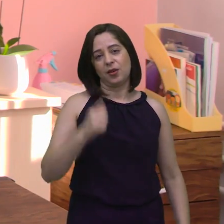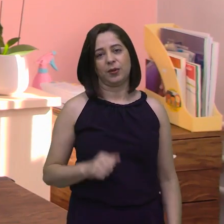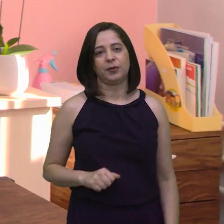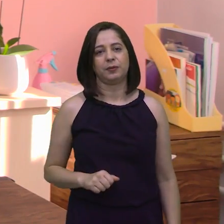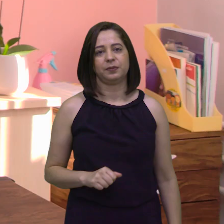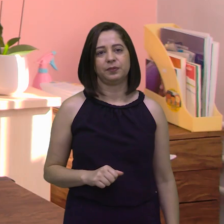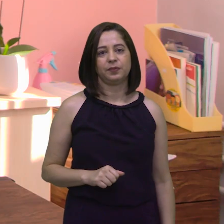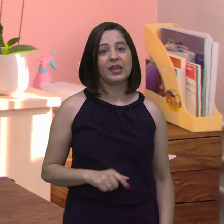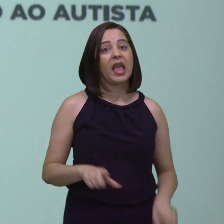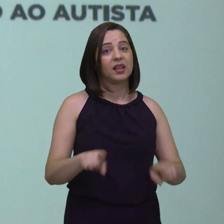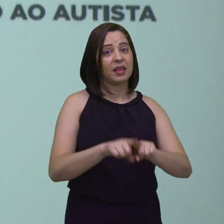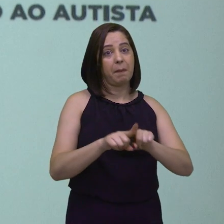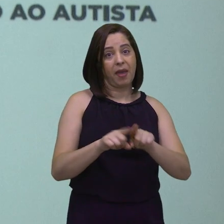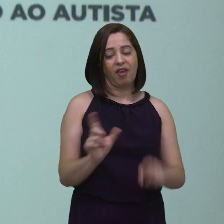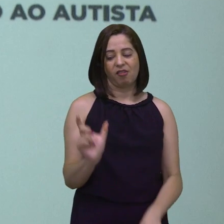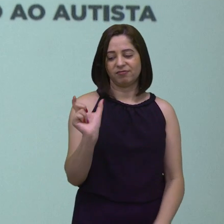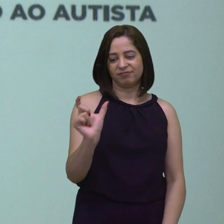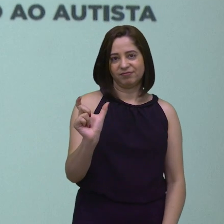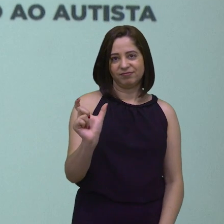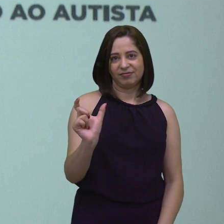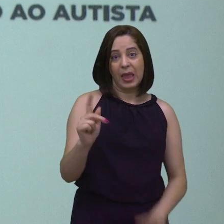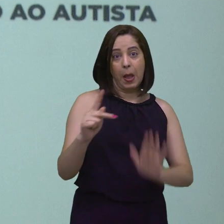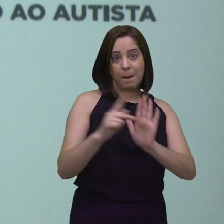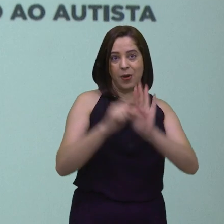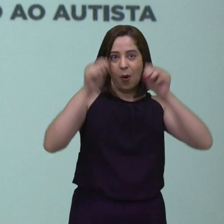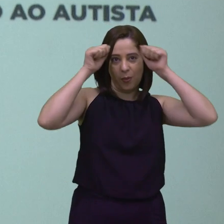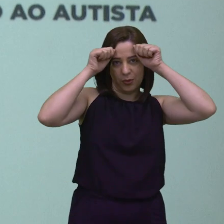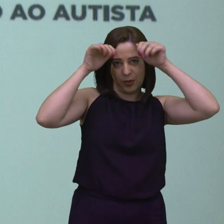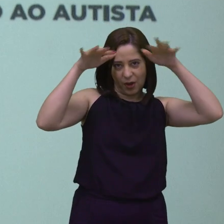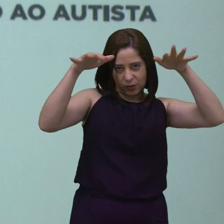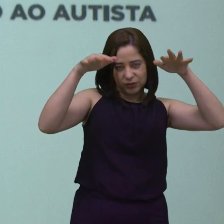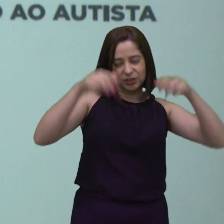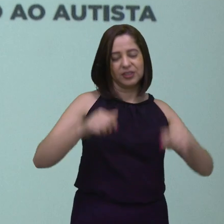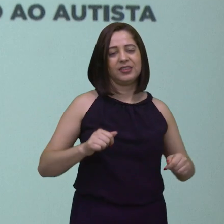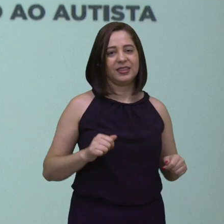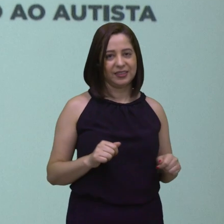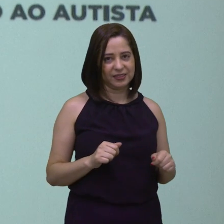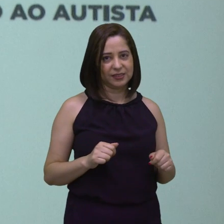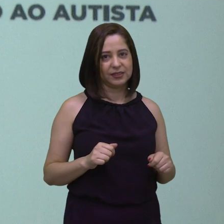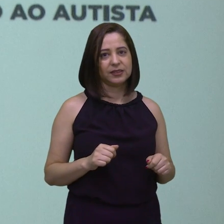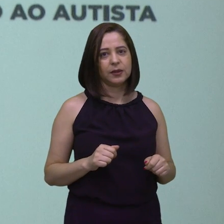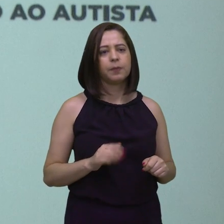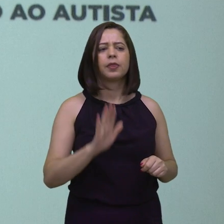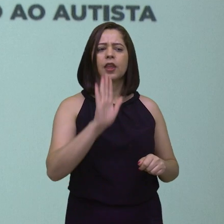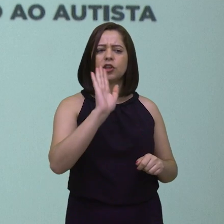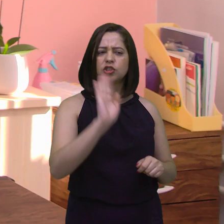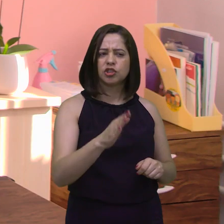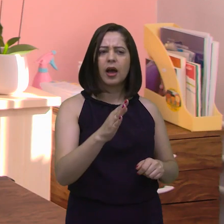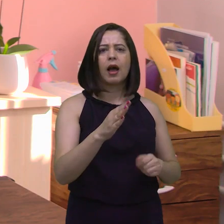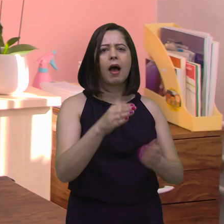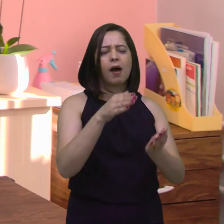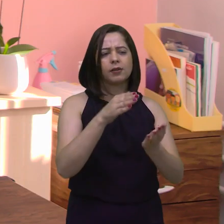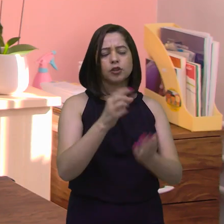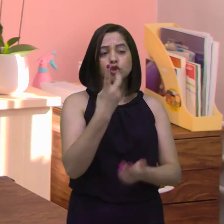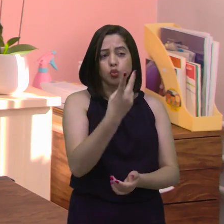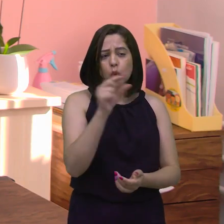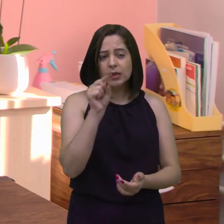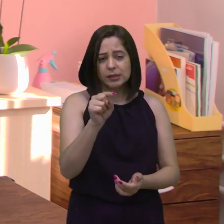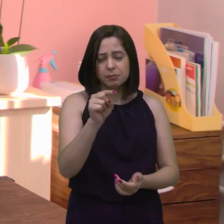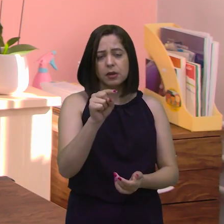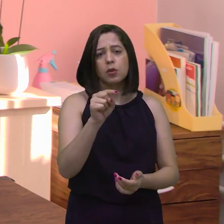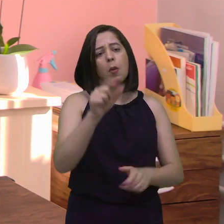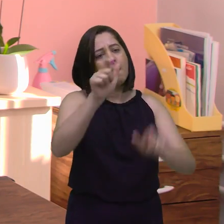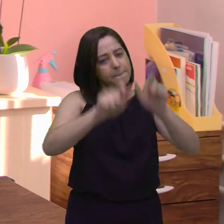dentro da sua comunidade. Temos também a carteirinha do autista no município, que a gente já atendeu cerca de mais de